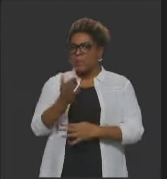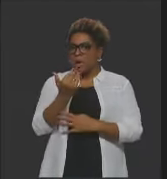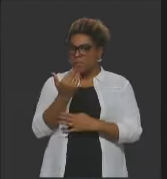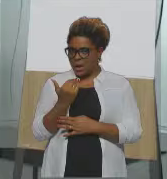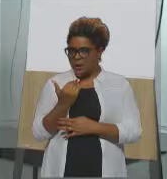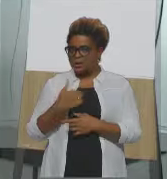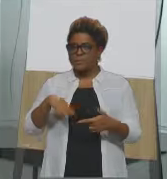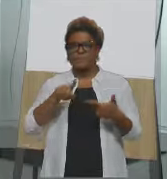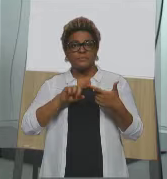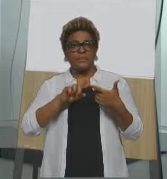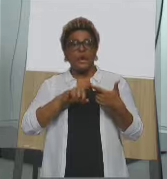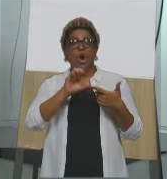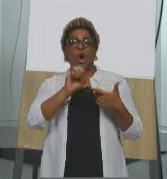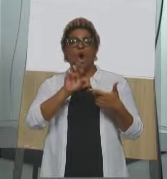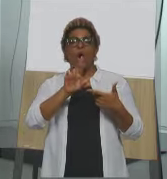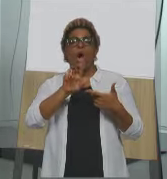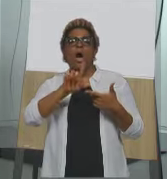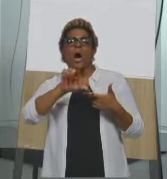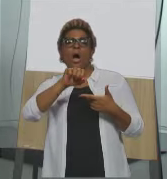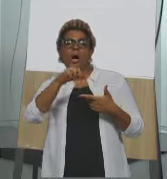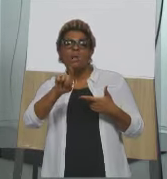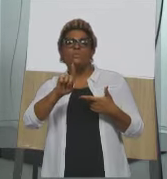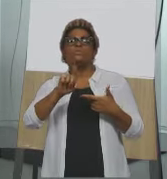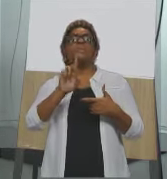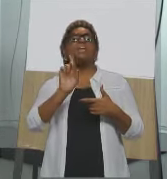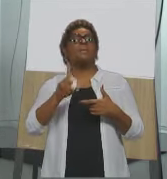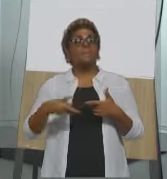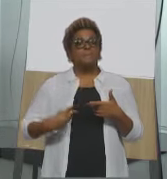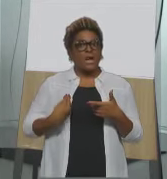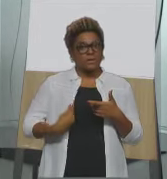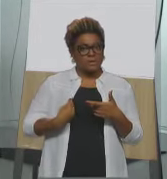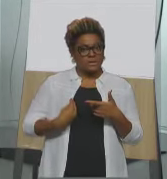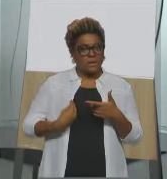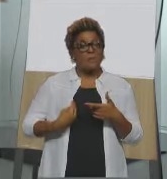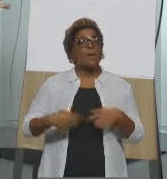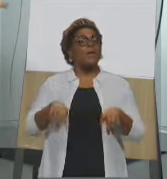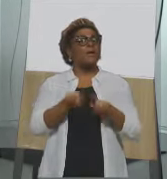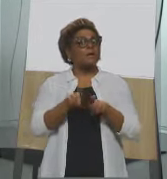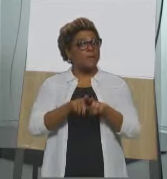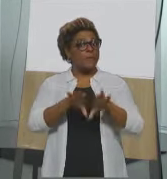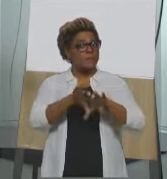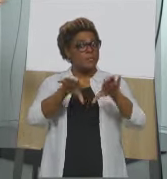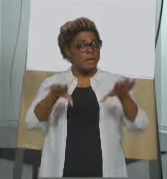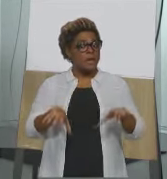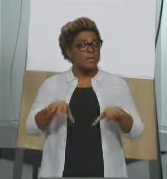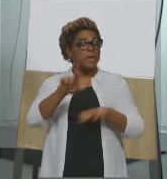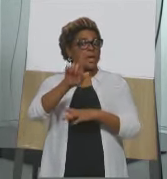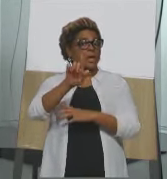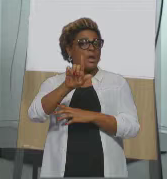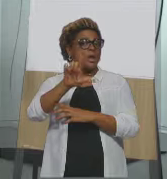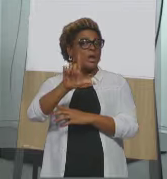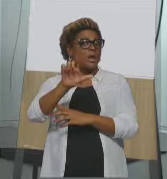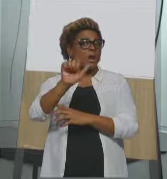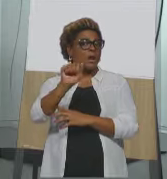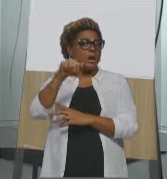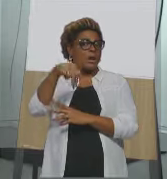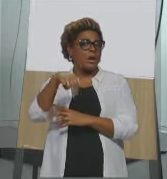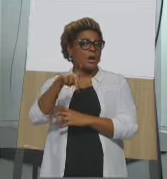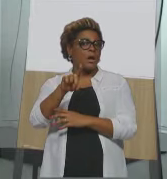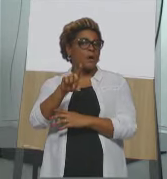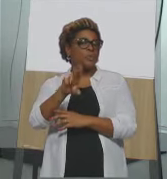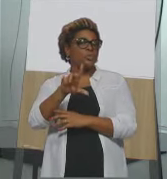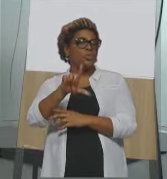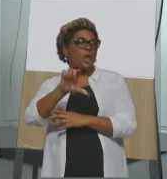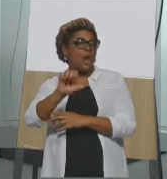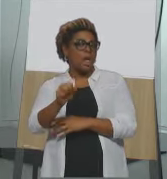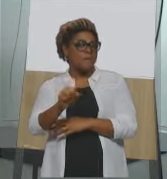sistema digestório e que é dividido também em glândulas. Nós temos glândulas aí fundamentais aí no processo de digestão, que é o